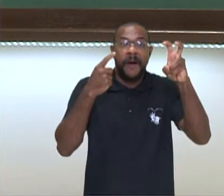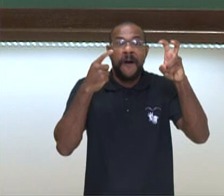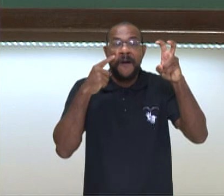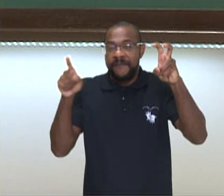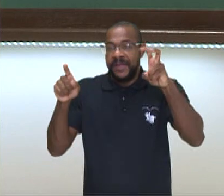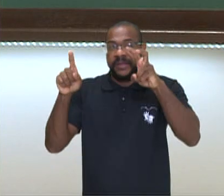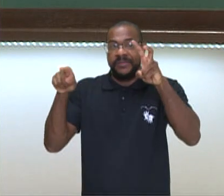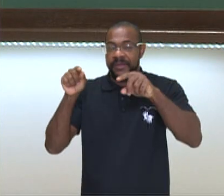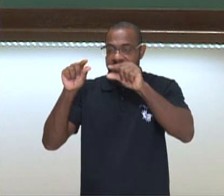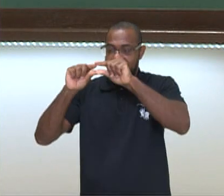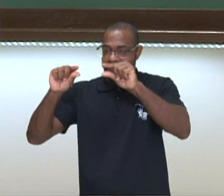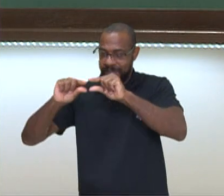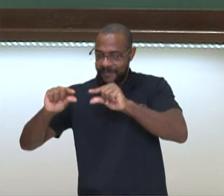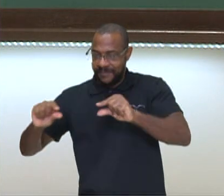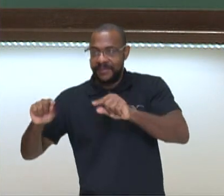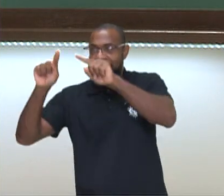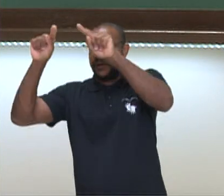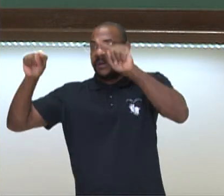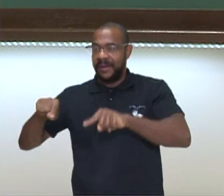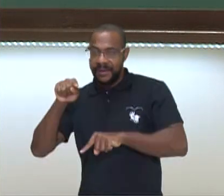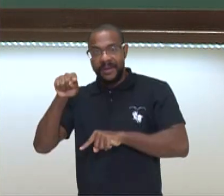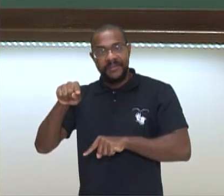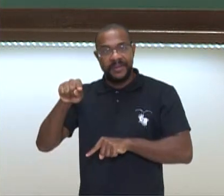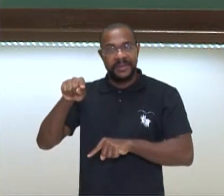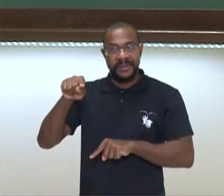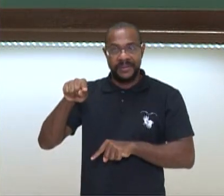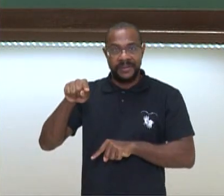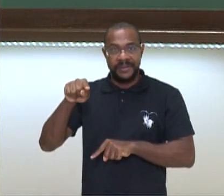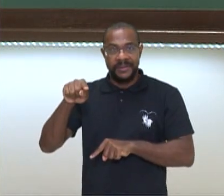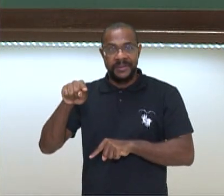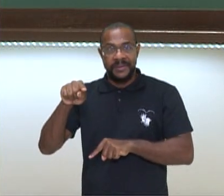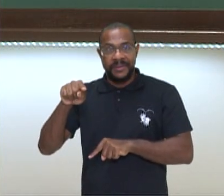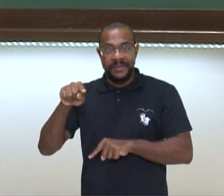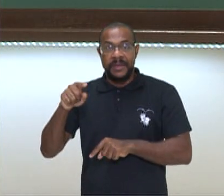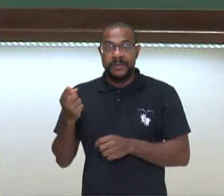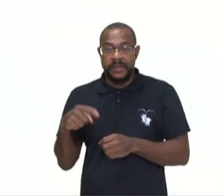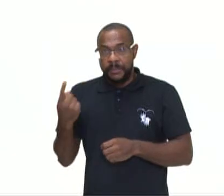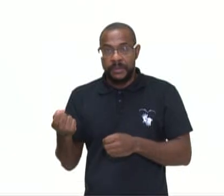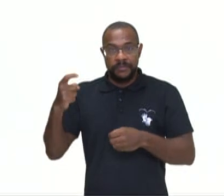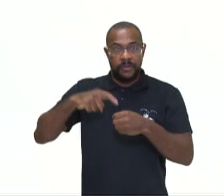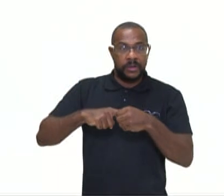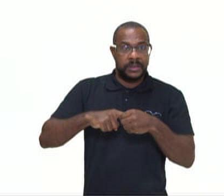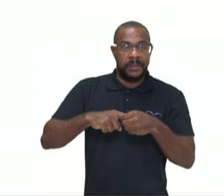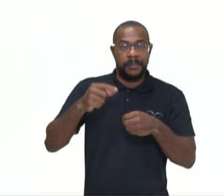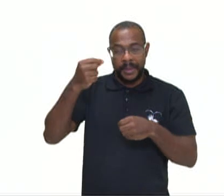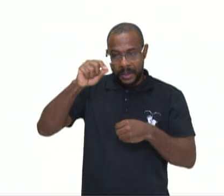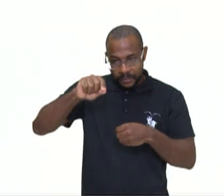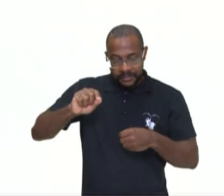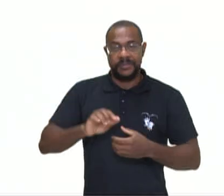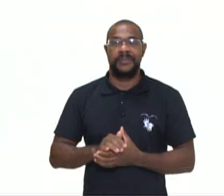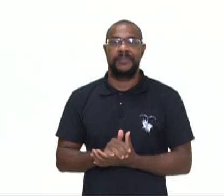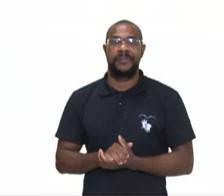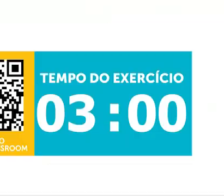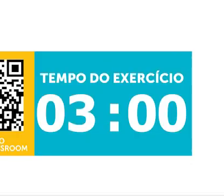os versos, volto a seguir com a correção. Combinado?